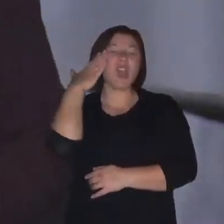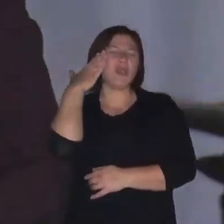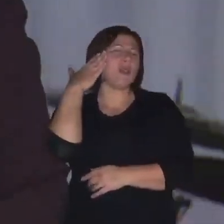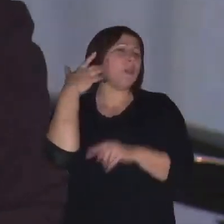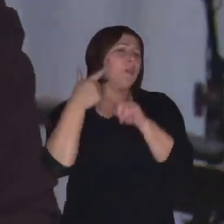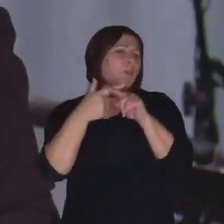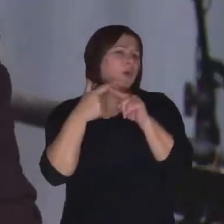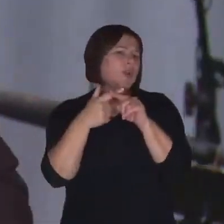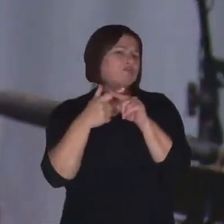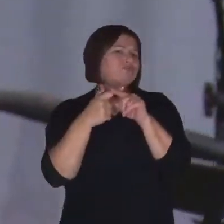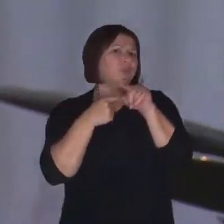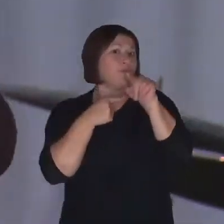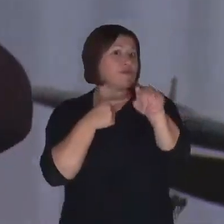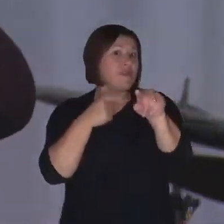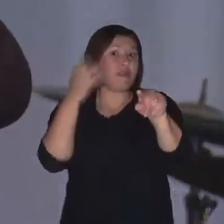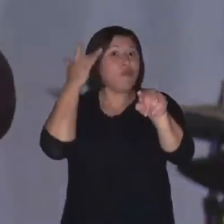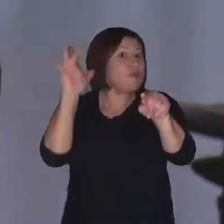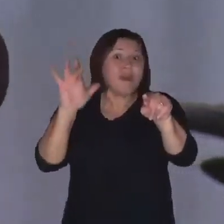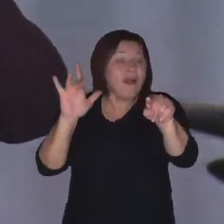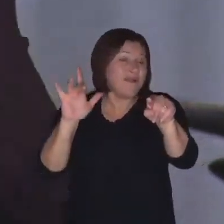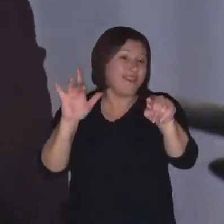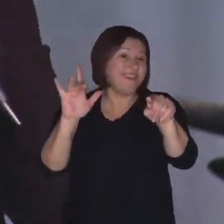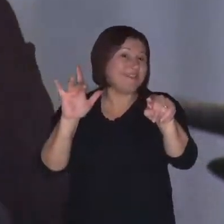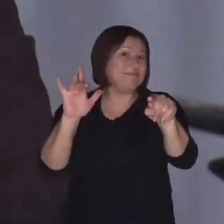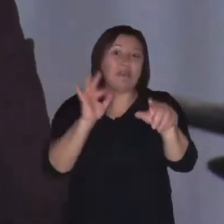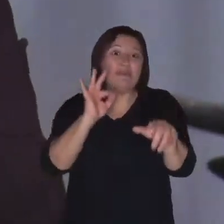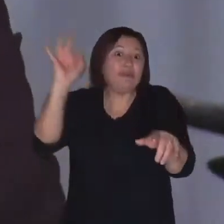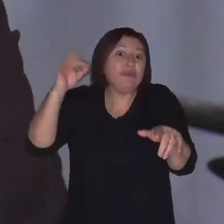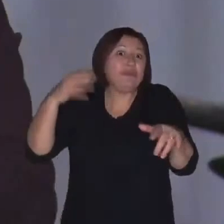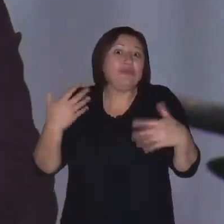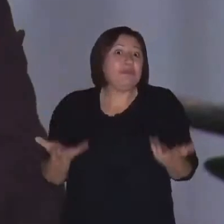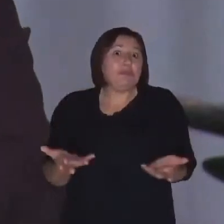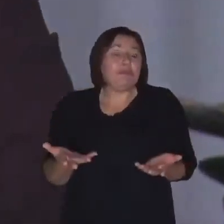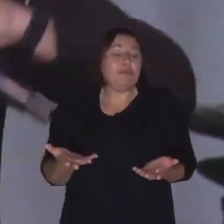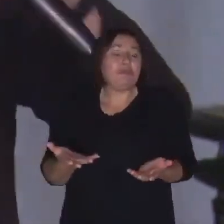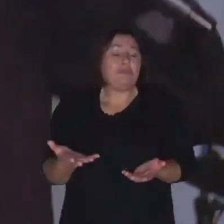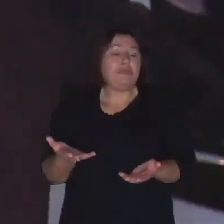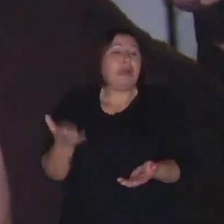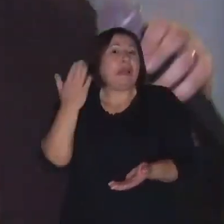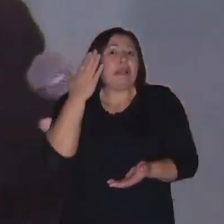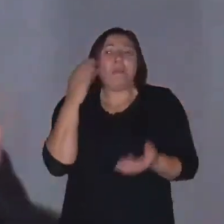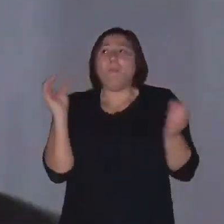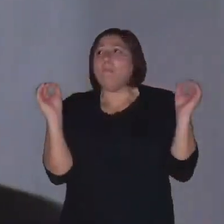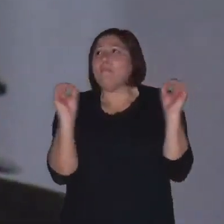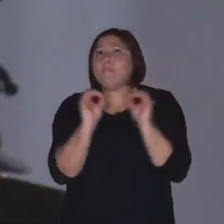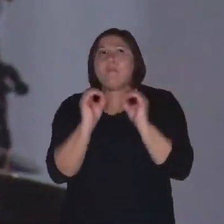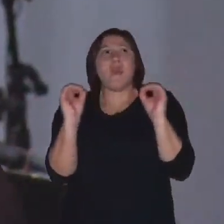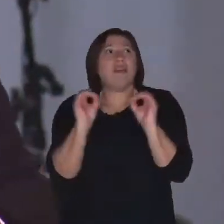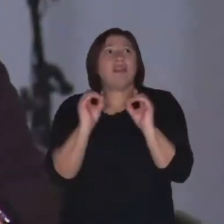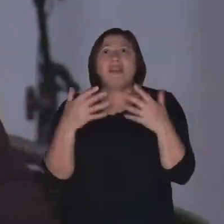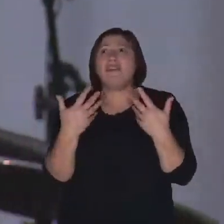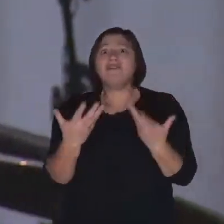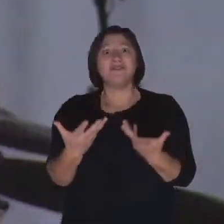Fica subentendido que a gente não sabe de nada. E aqui vem a questão do novo